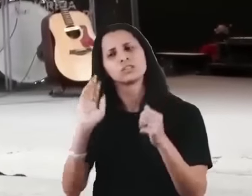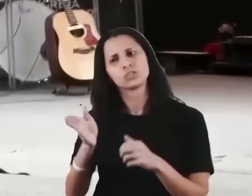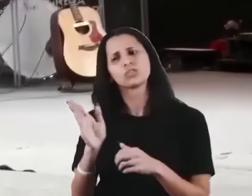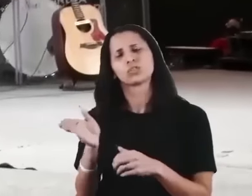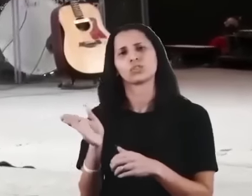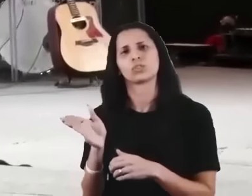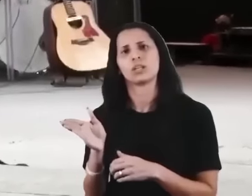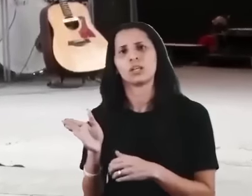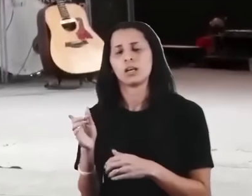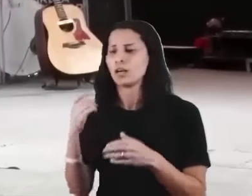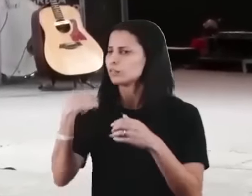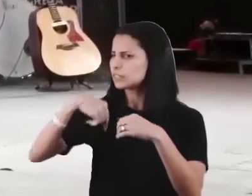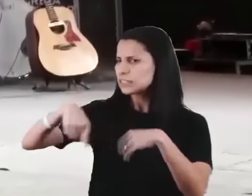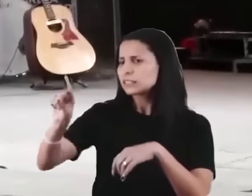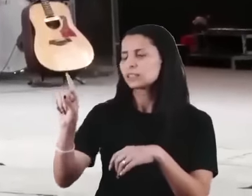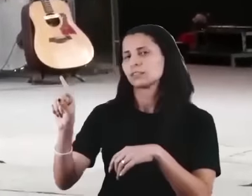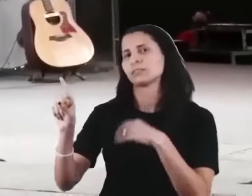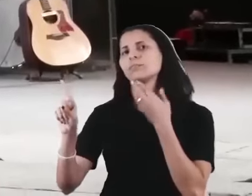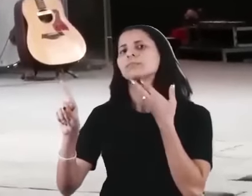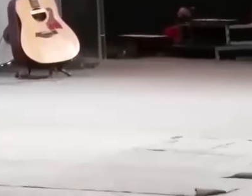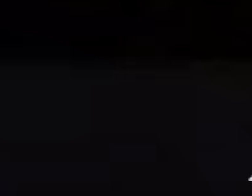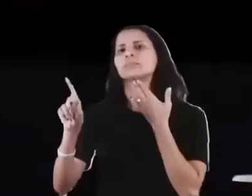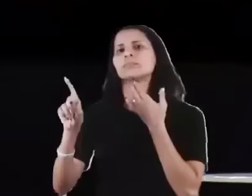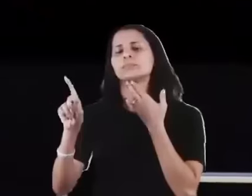escrava saia daqui